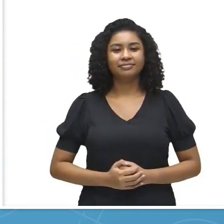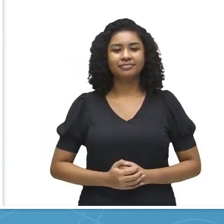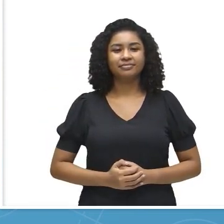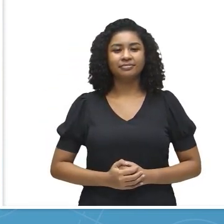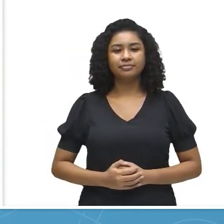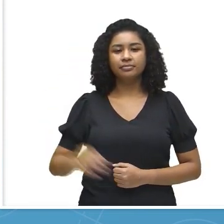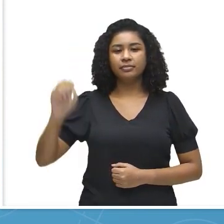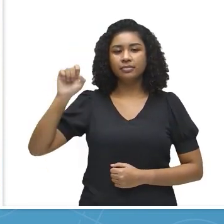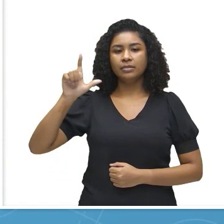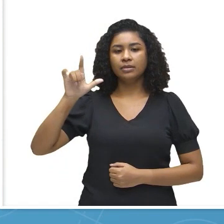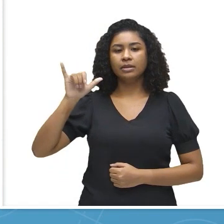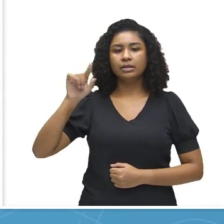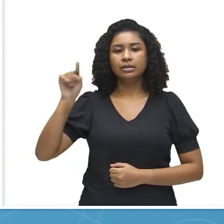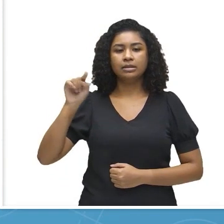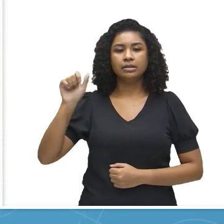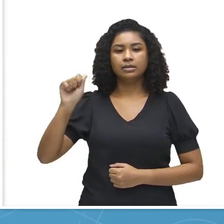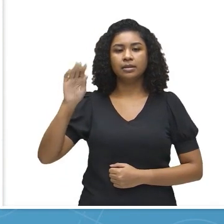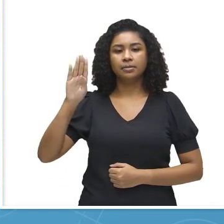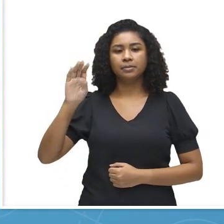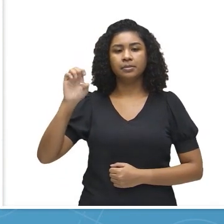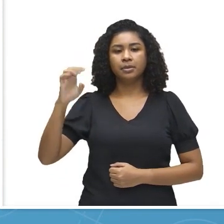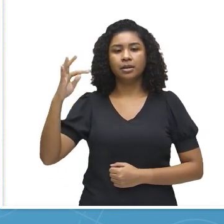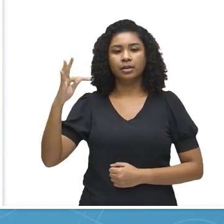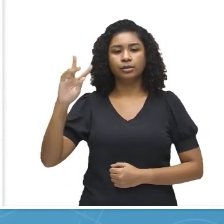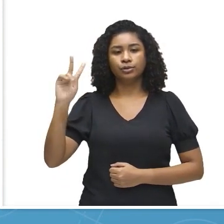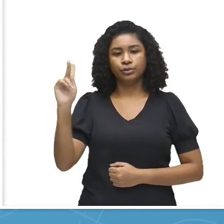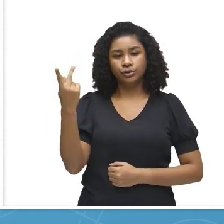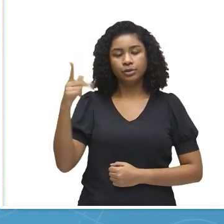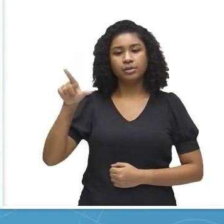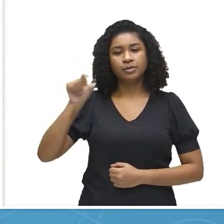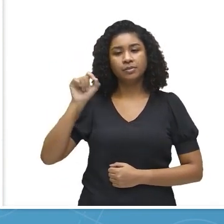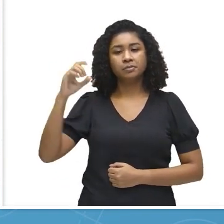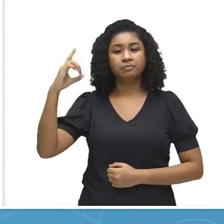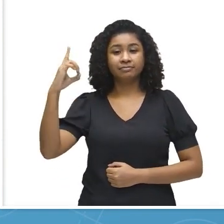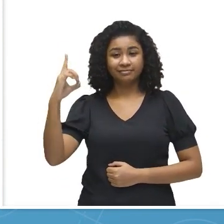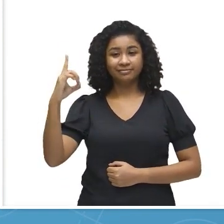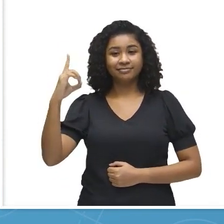A Elizabeth também marcou para a gente a alternativa D.